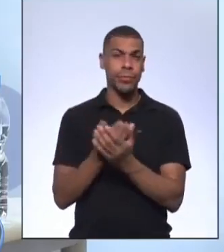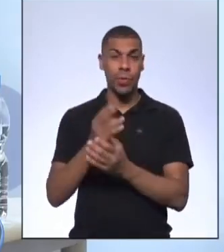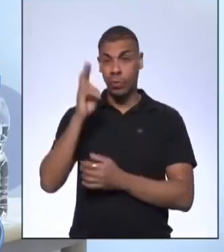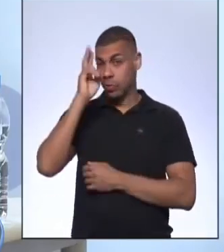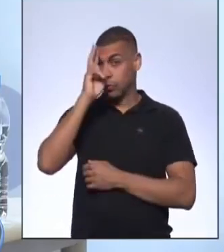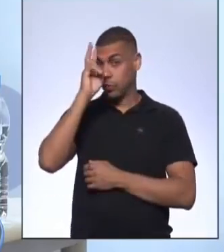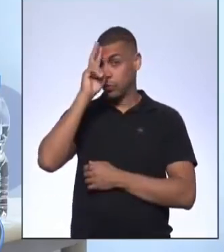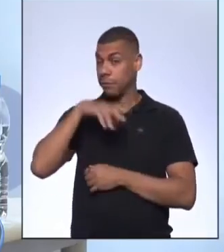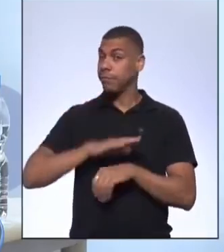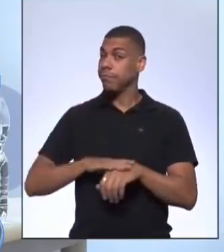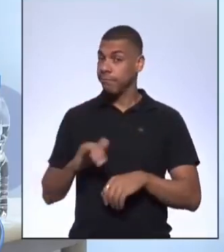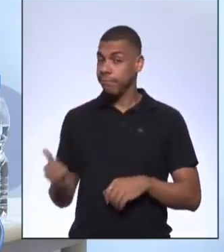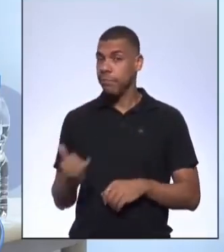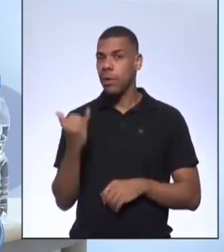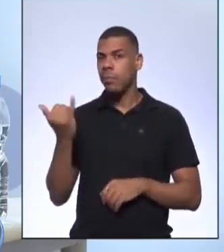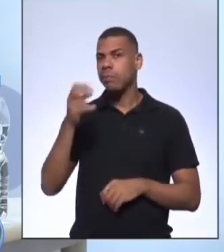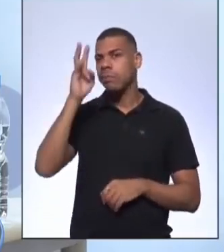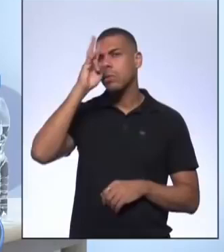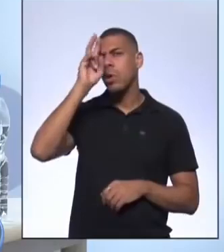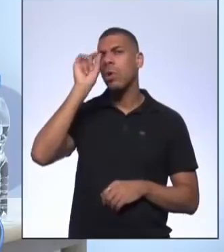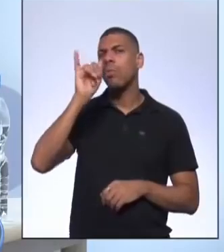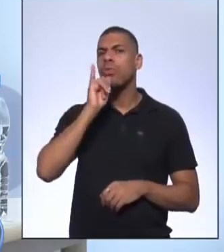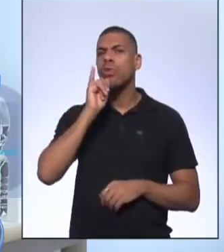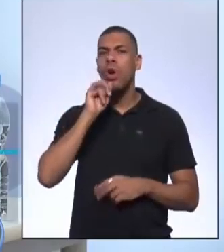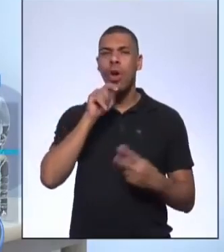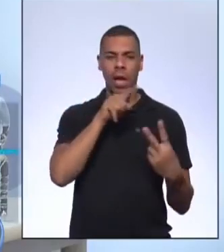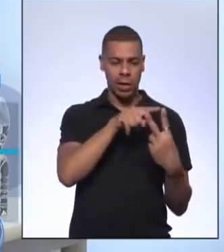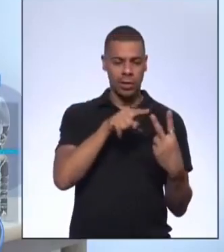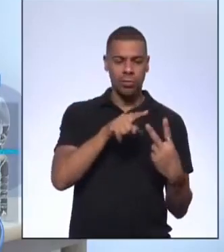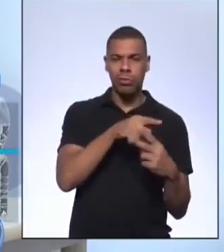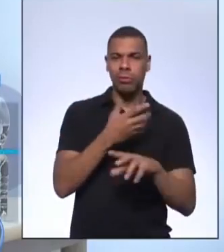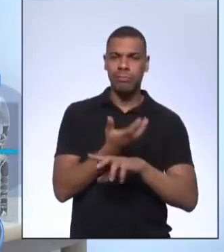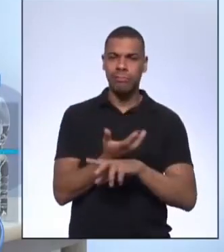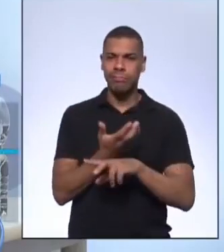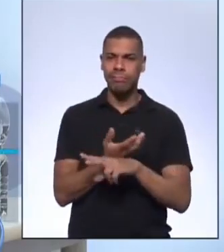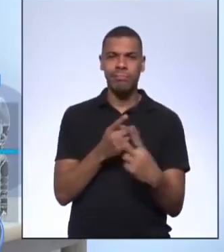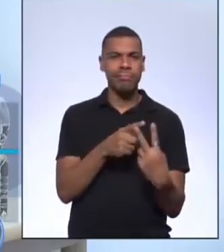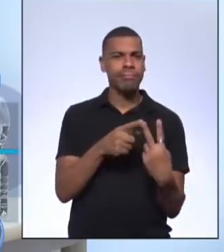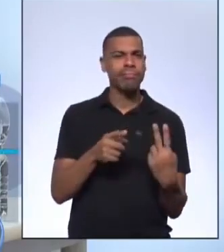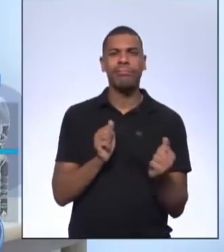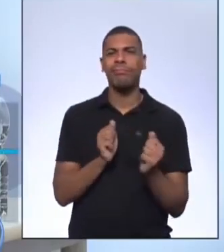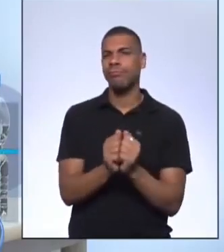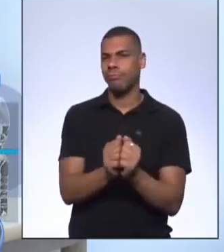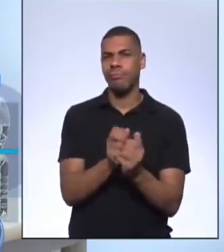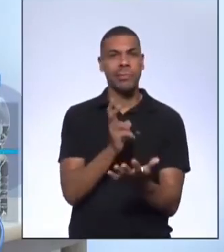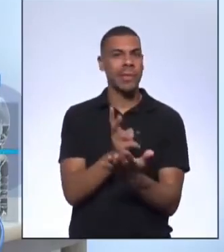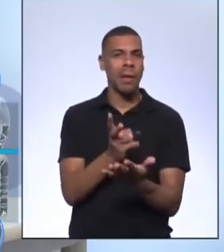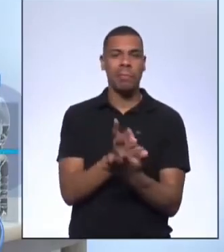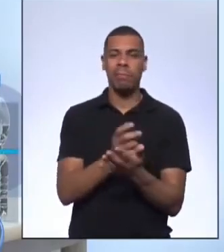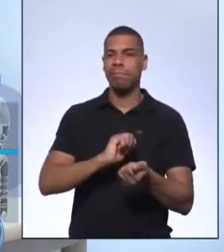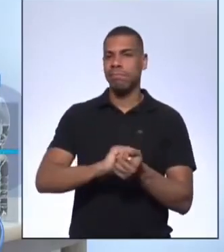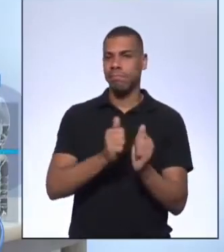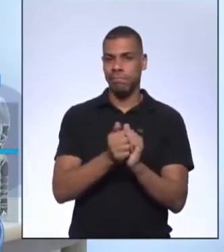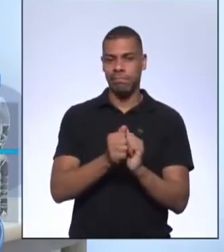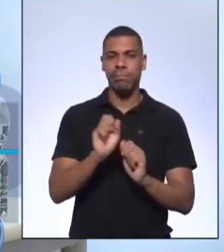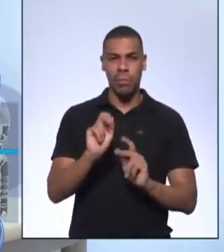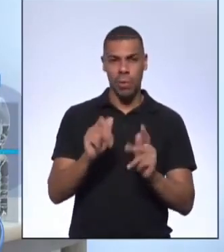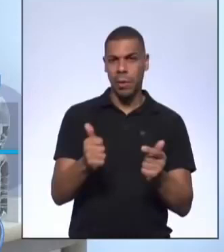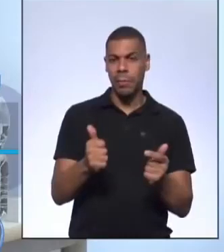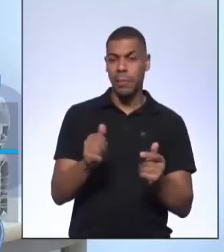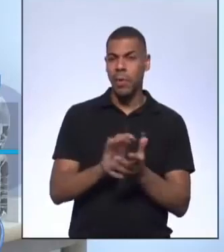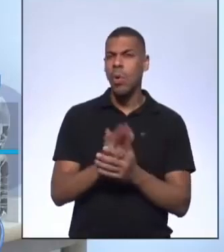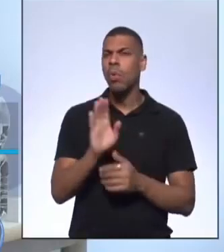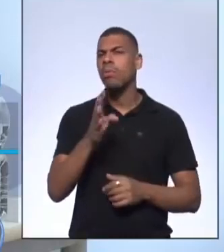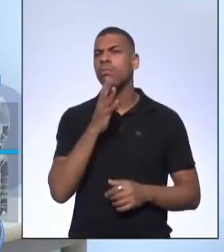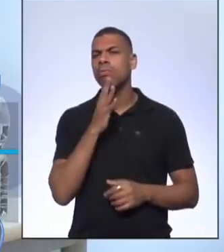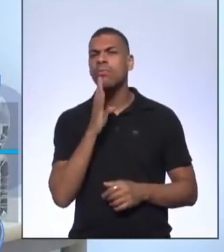história. É importante sempre lembrar que geografia e história estão muito próximas dentro da área de ciências humanas. O que você